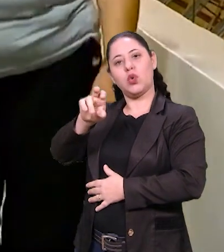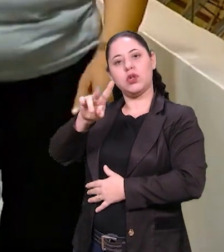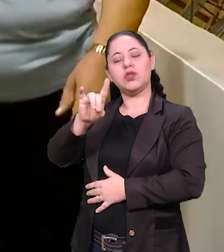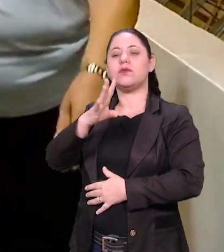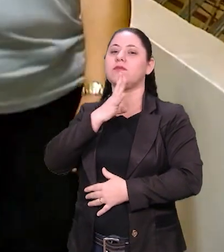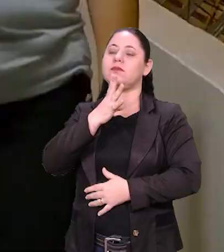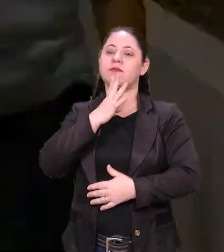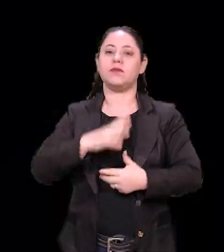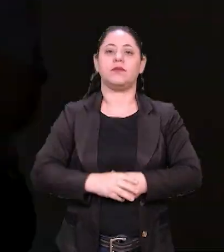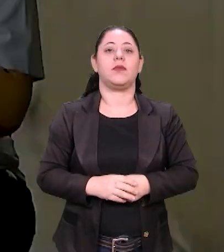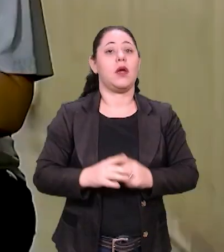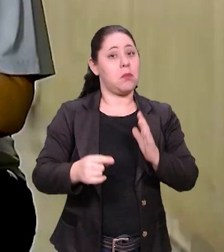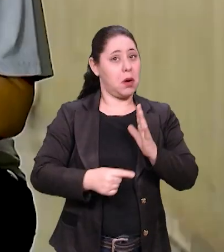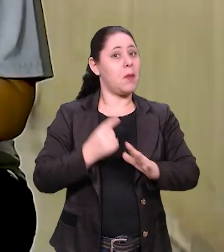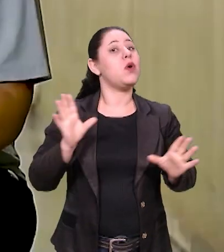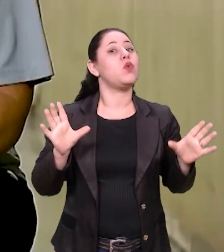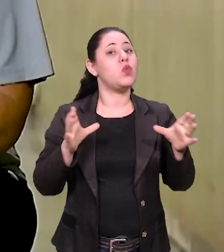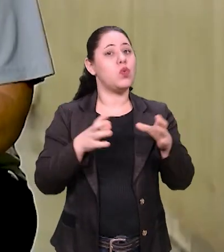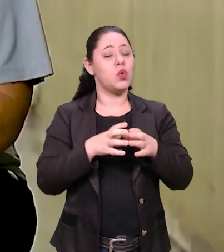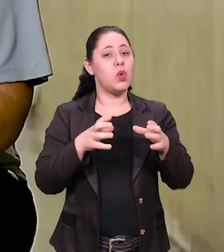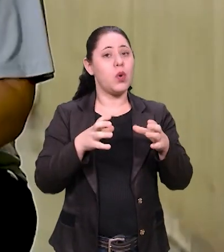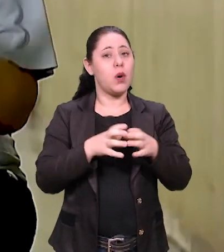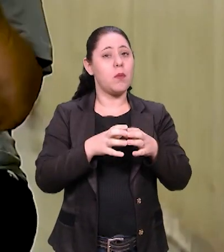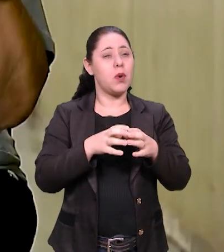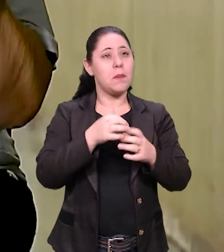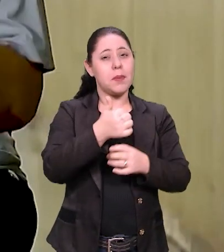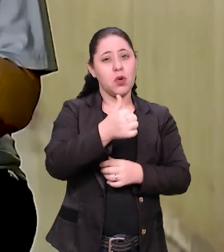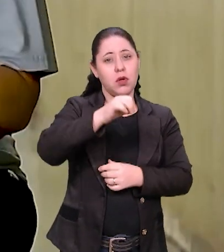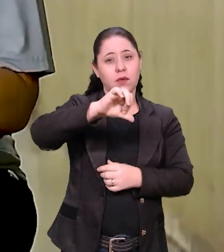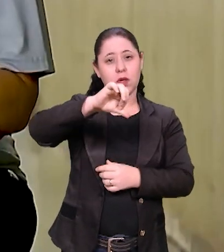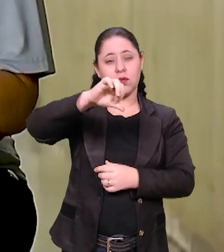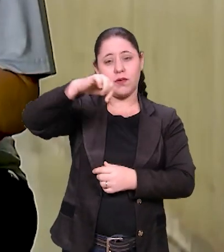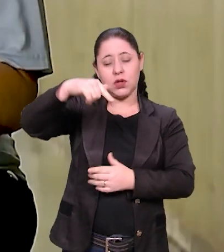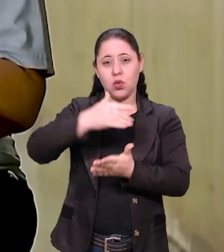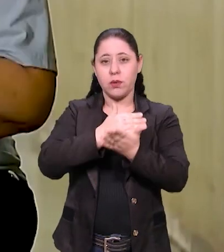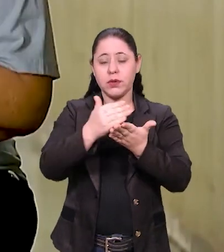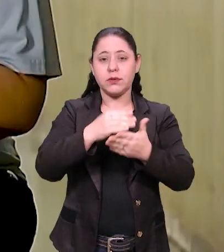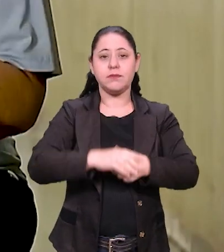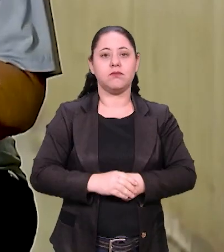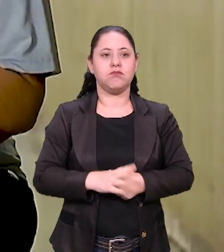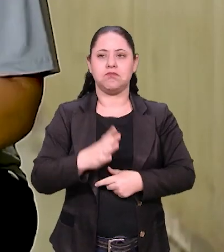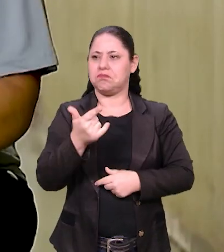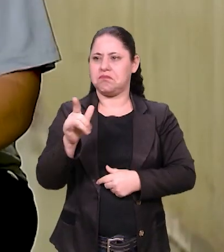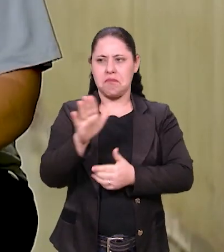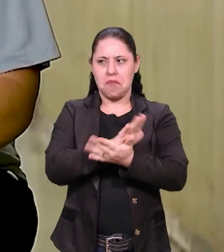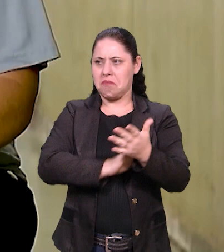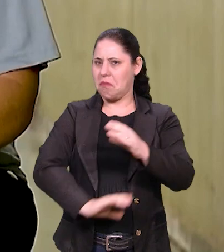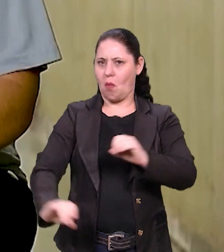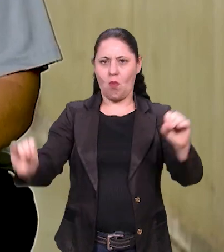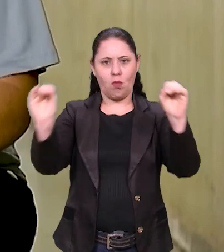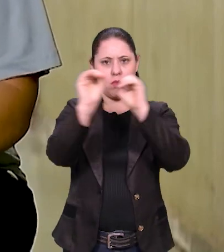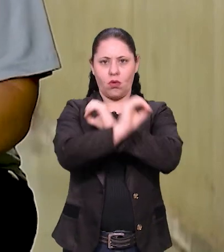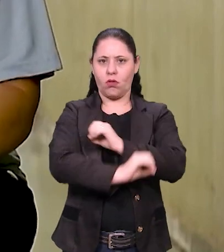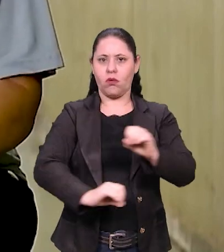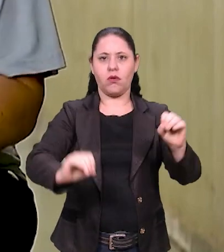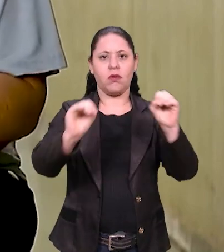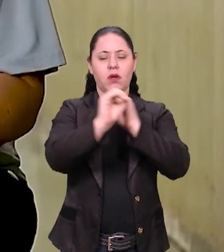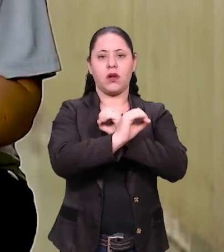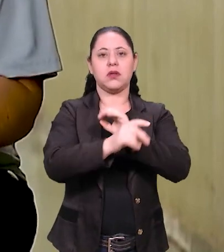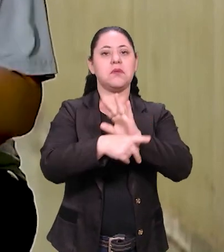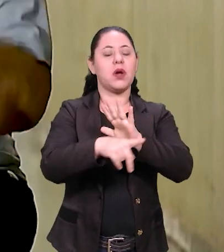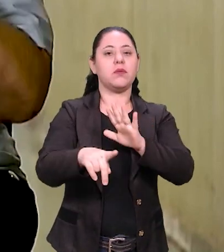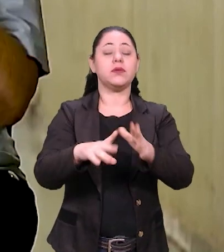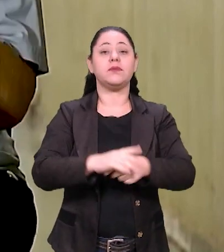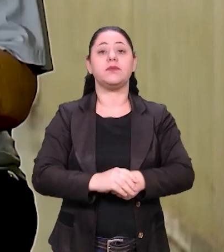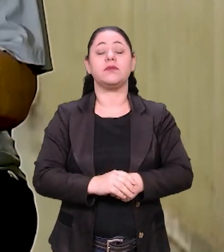bem. Entrei na primeira turma de agente de estação, em 97. Não existia praticamente nada ainda, né, no metrô, nem